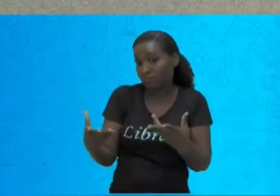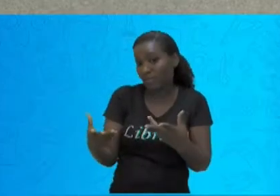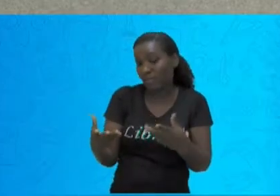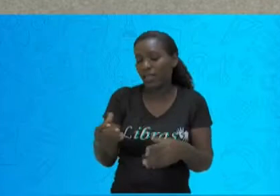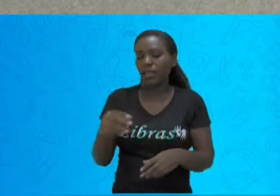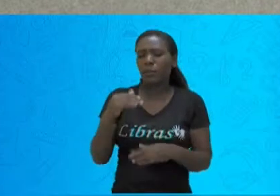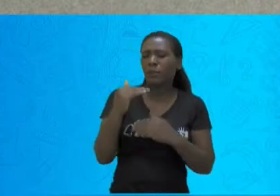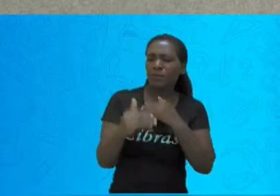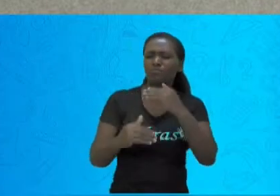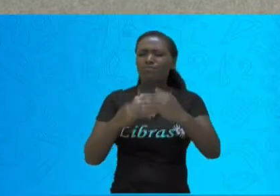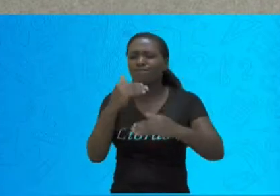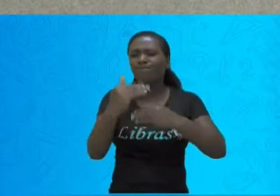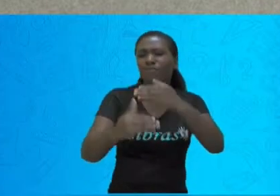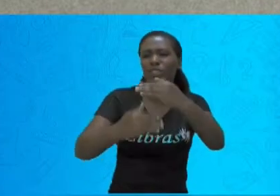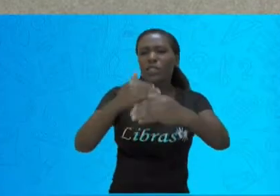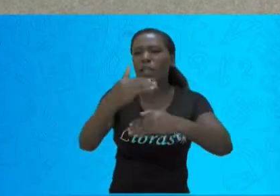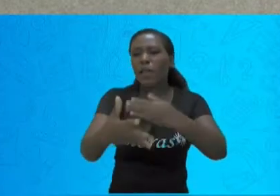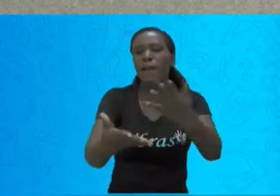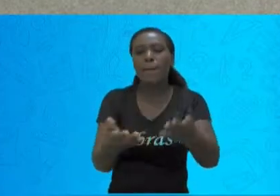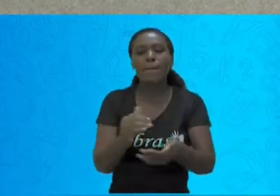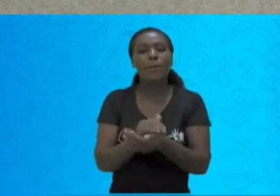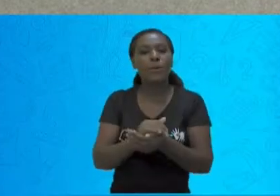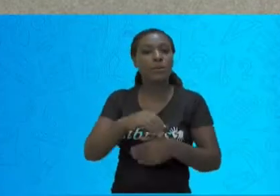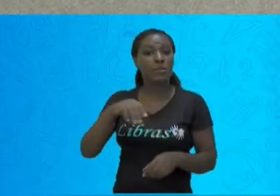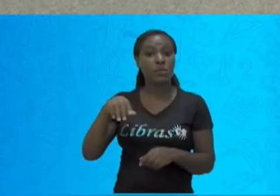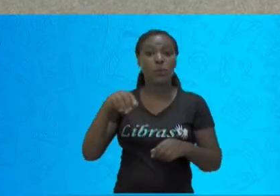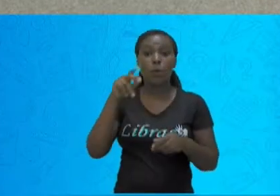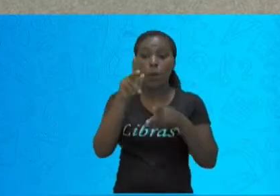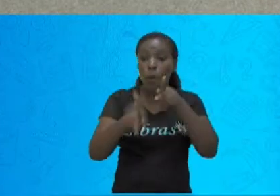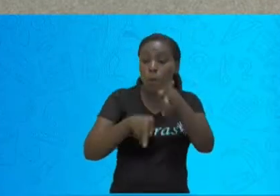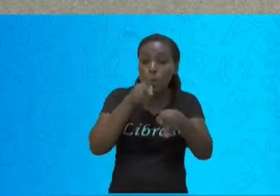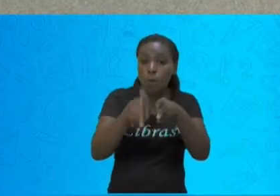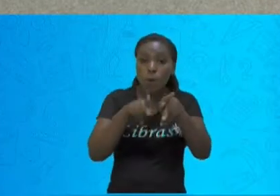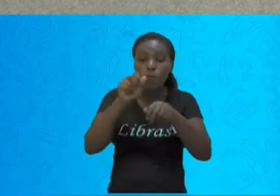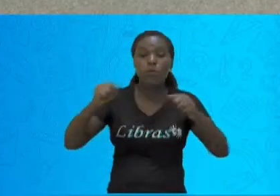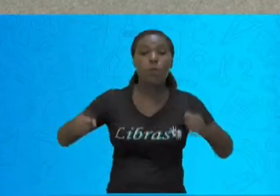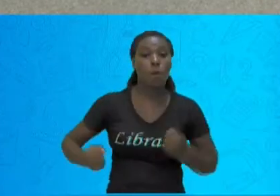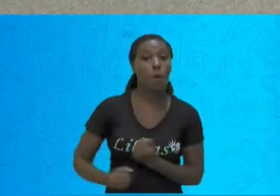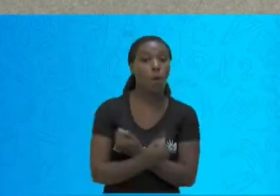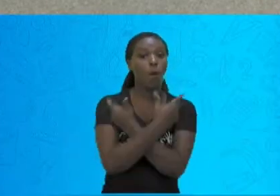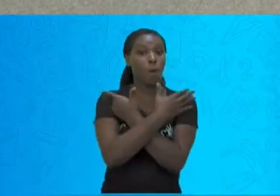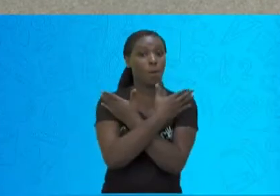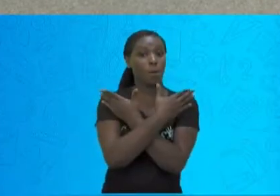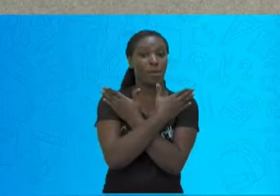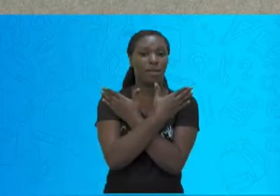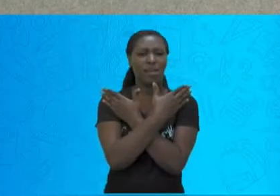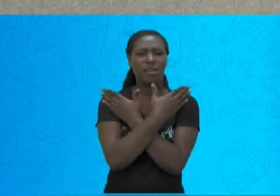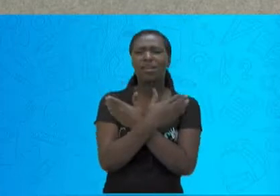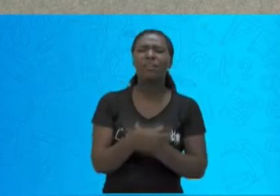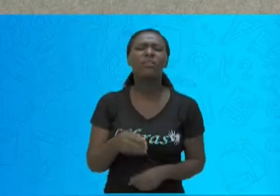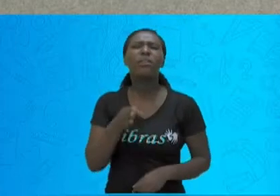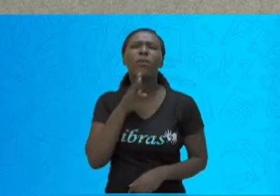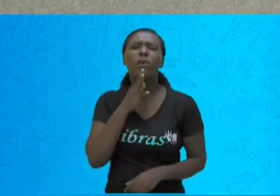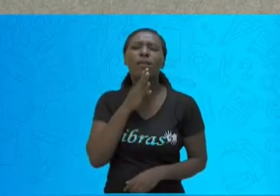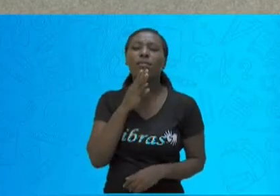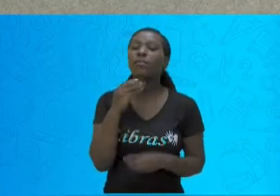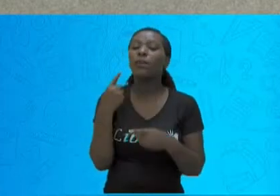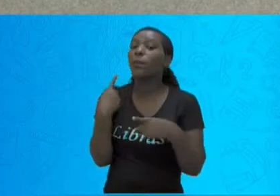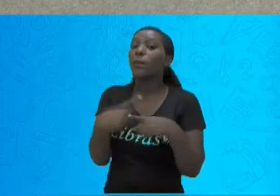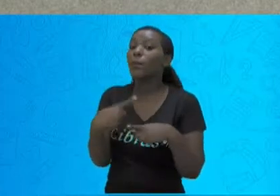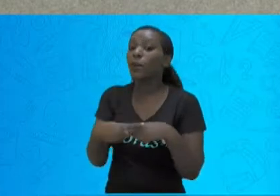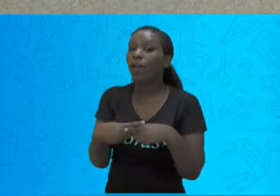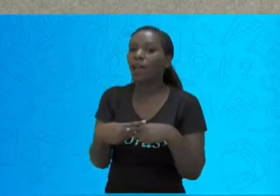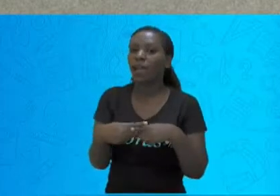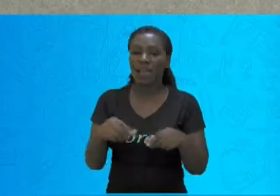e os olmecas tornaram conhecidos principalmente pelas enormes cabeças